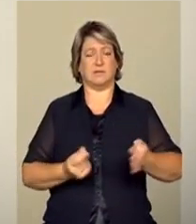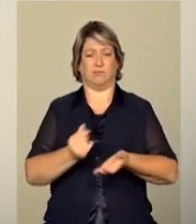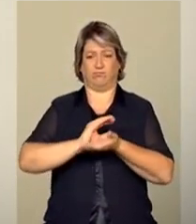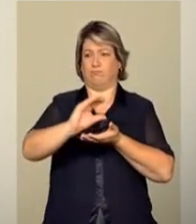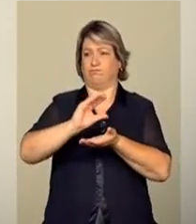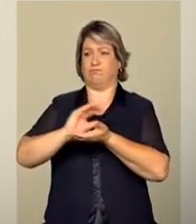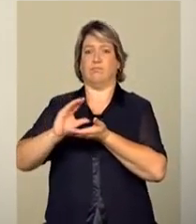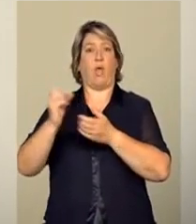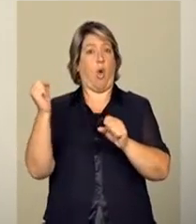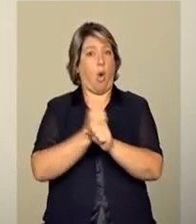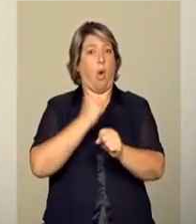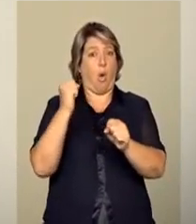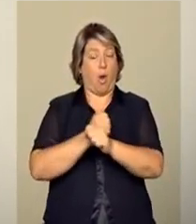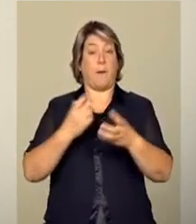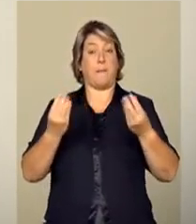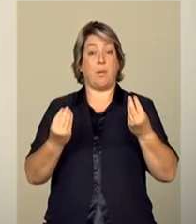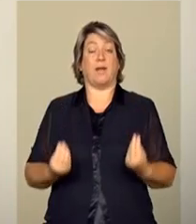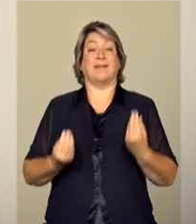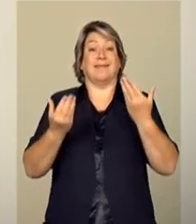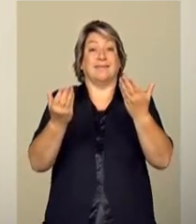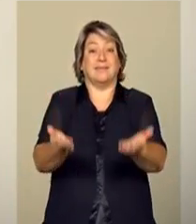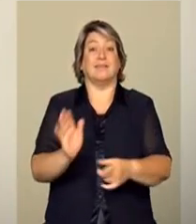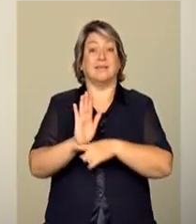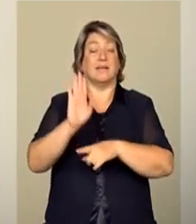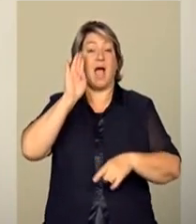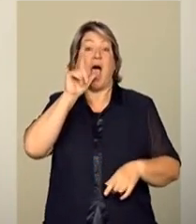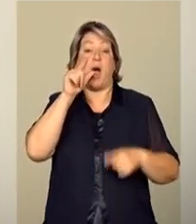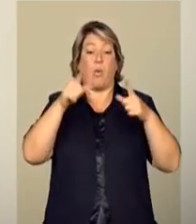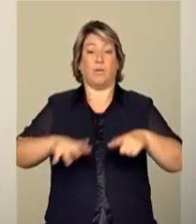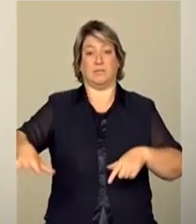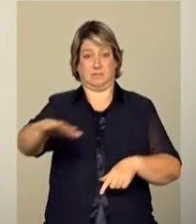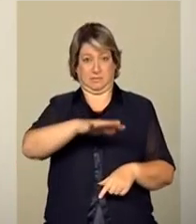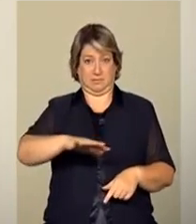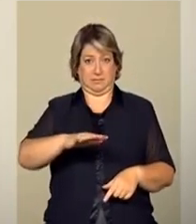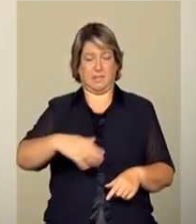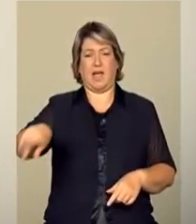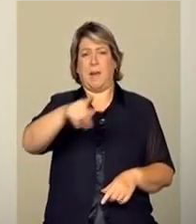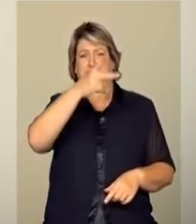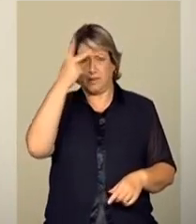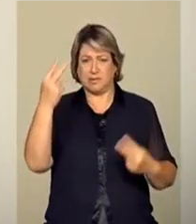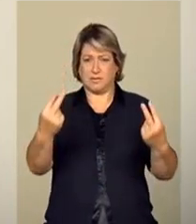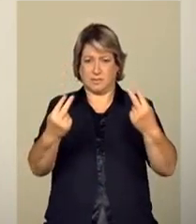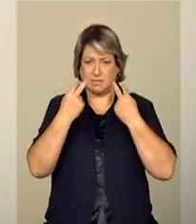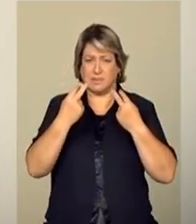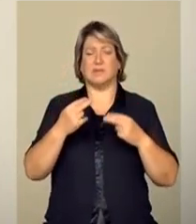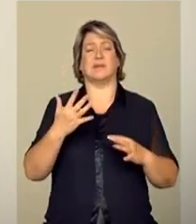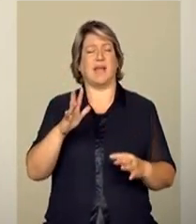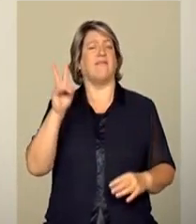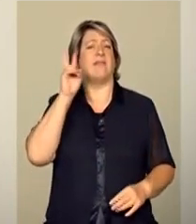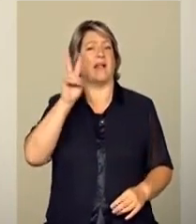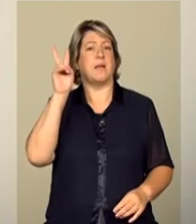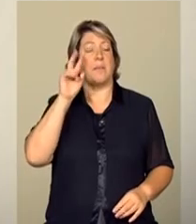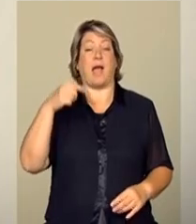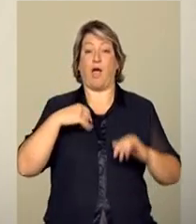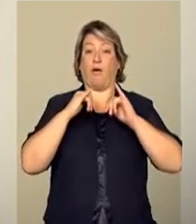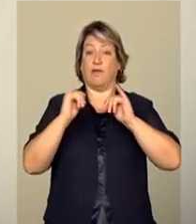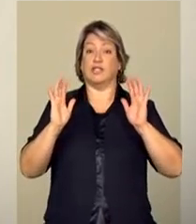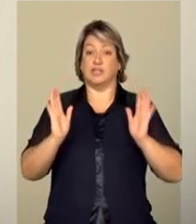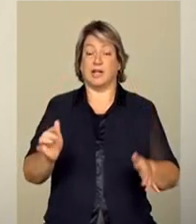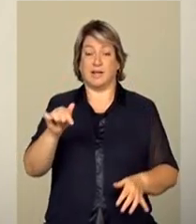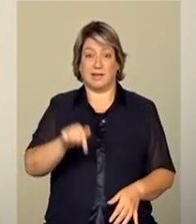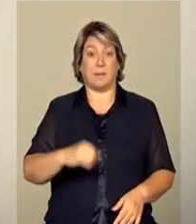obras para aumentar a oferta de água na região nossos ouvintes devem se lembrar que eu falei aqui da importância